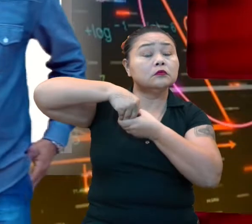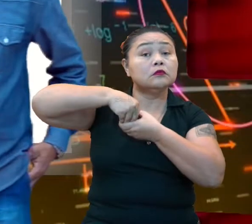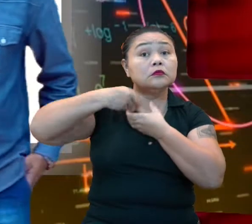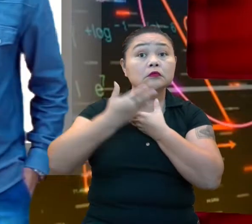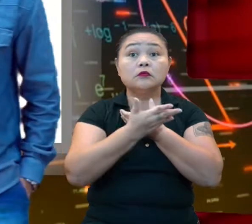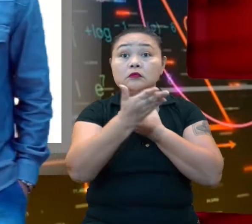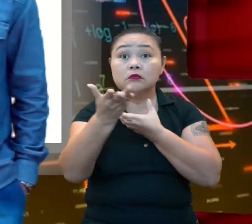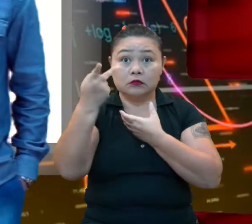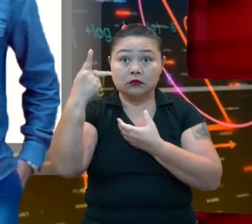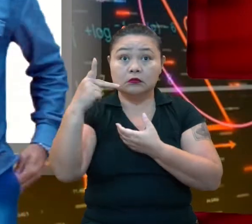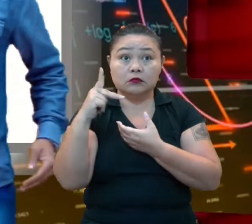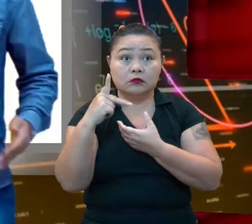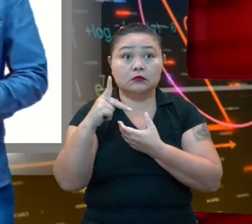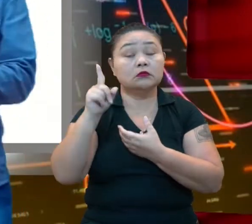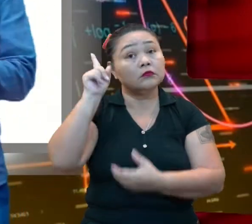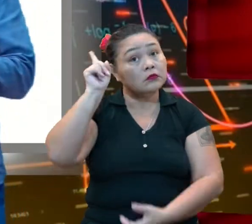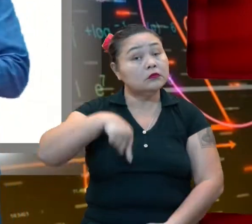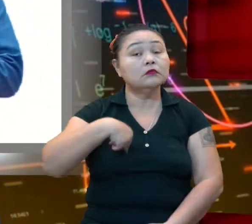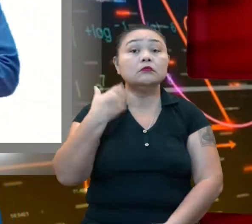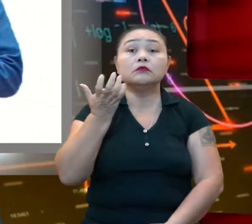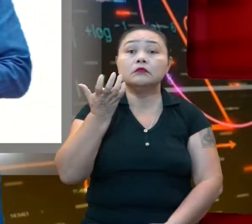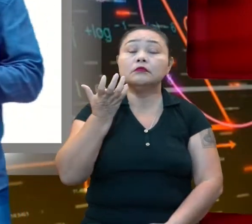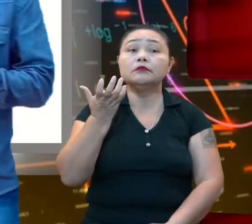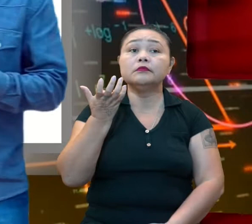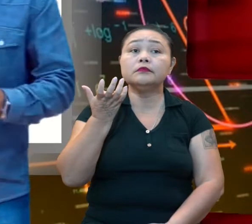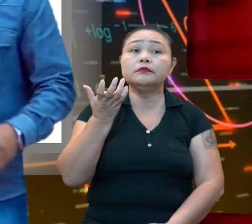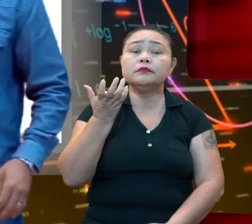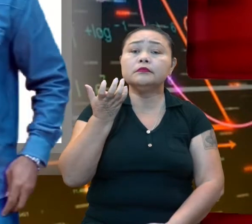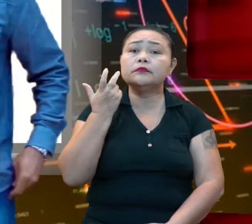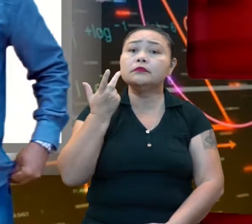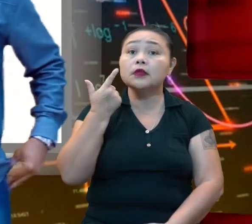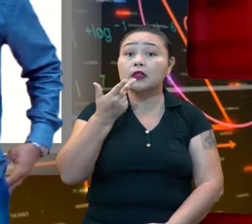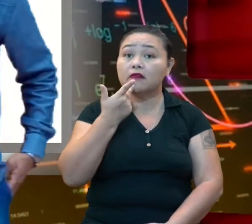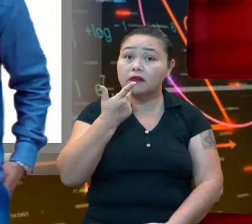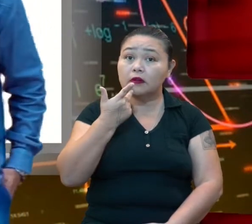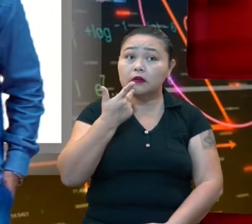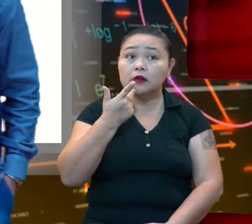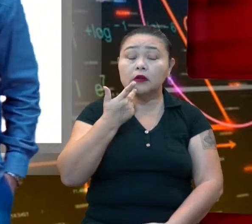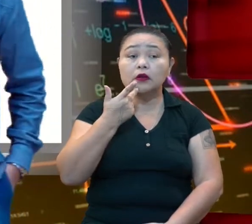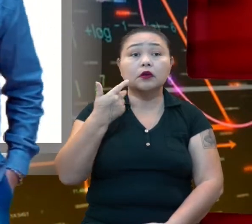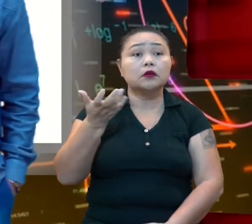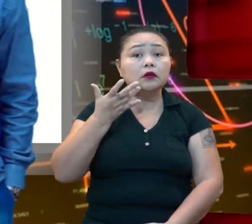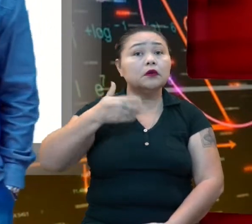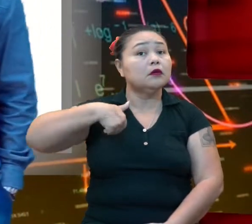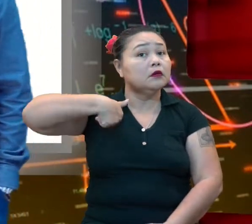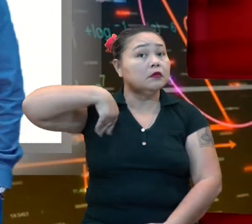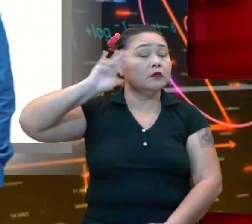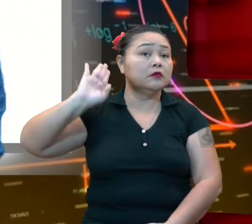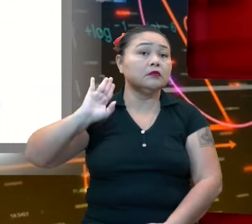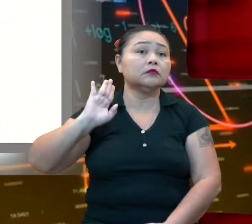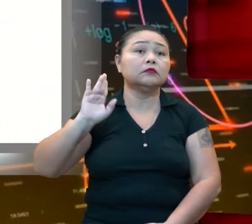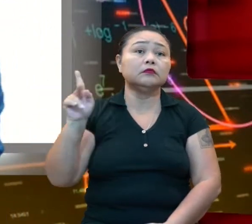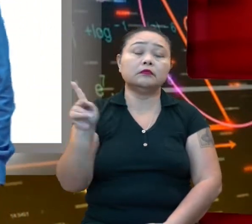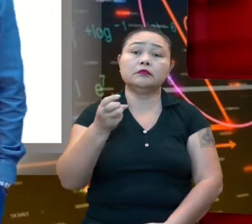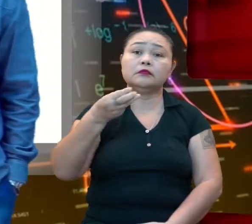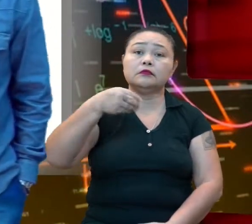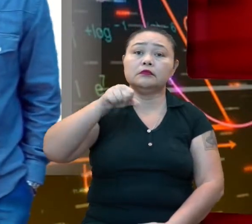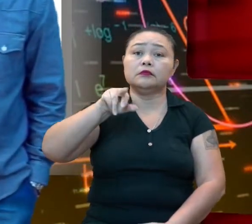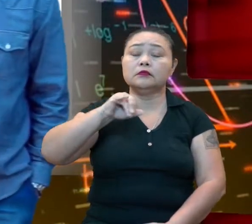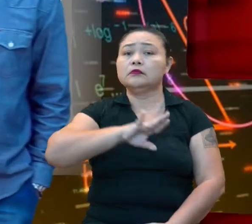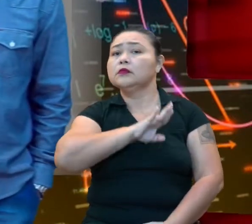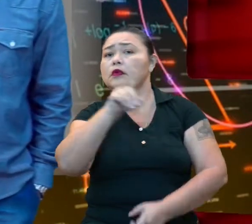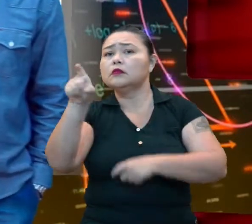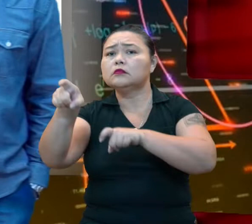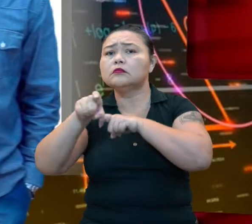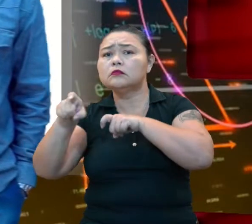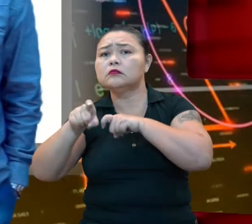de vocês, é isso que a gente está se referindo, né? A gente está procurando cada vez mais, né, professor Maurício, ir na zona rural,